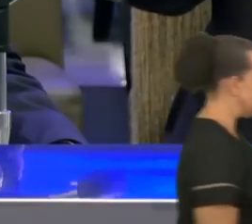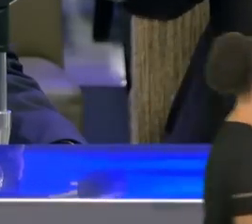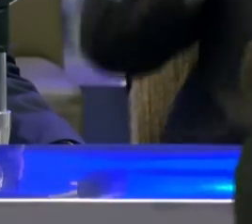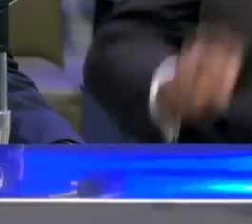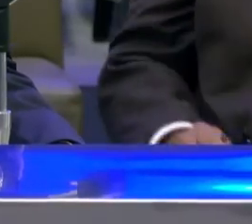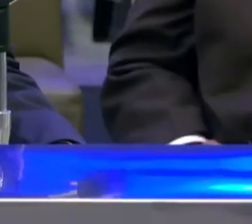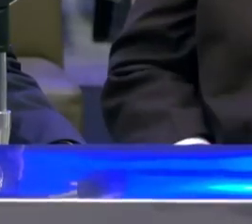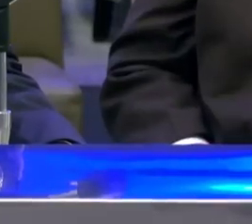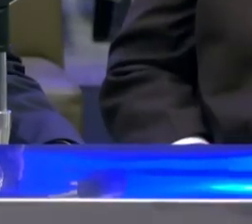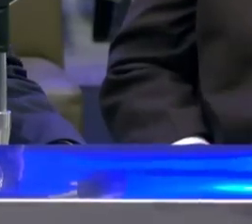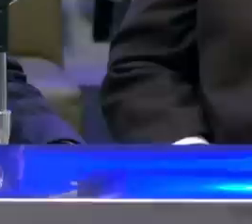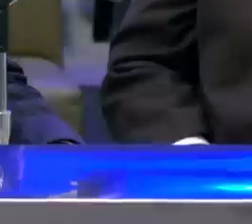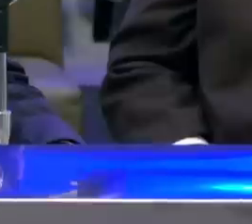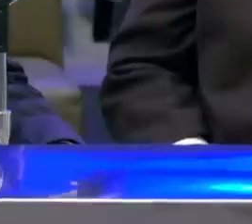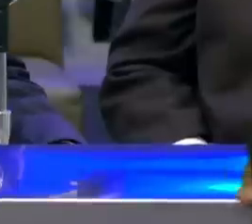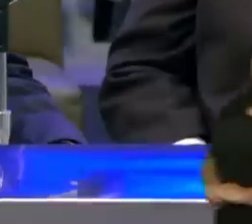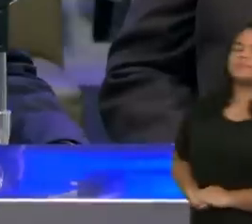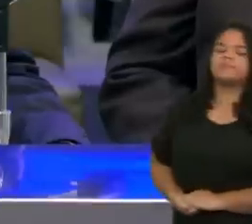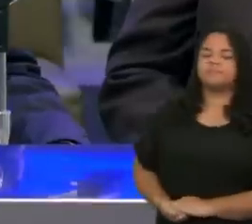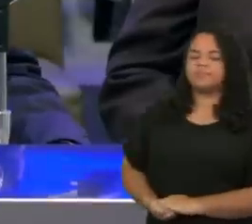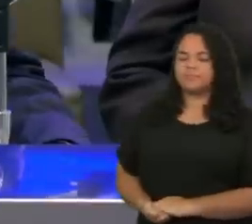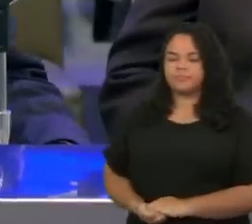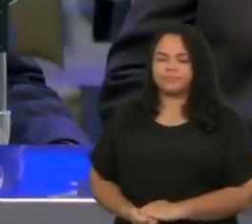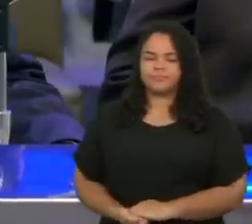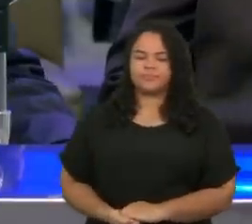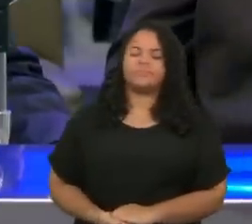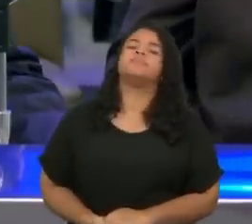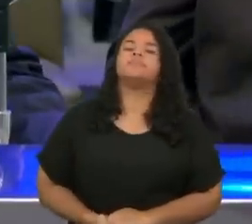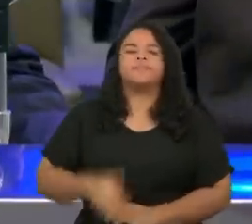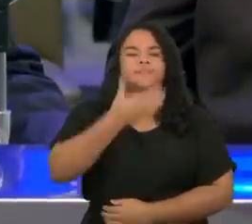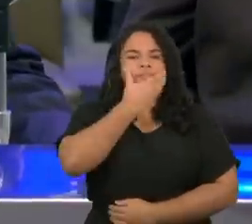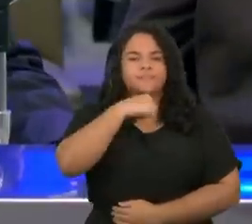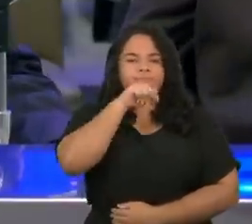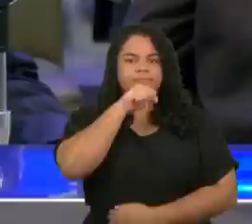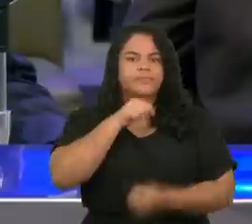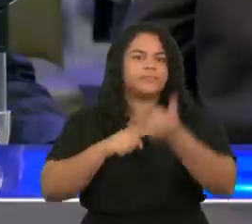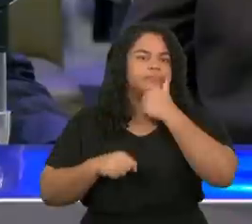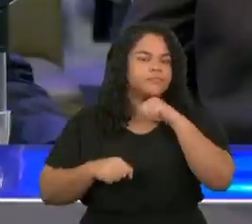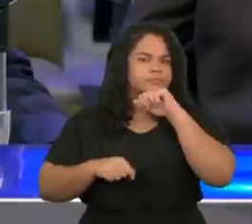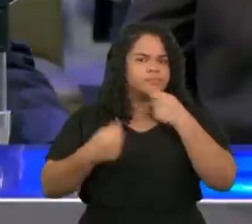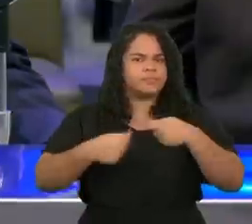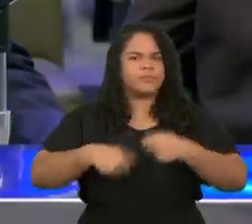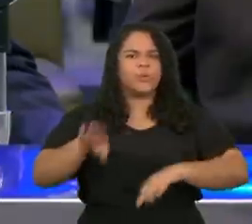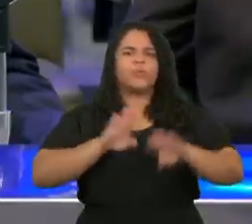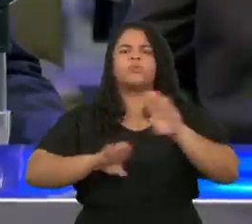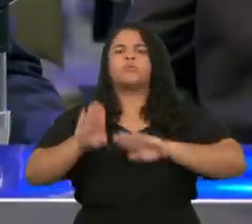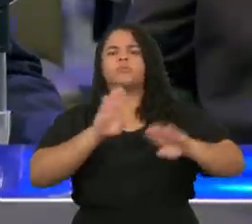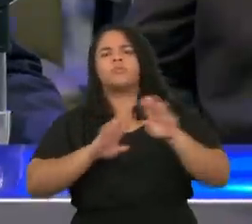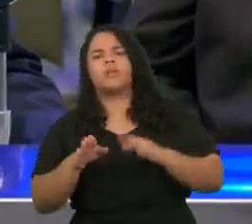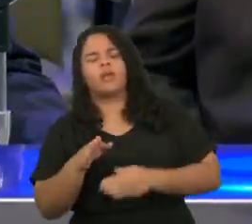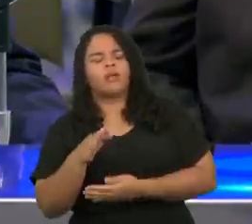andando quem são seus amigos aonde vão e onde estes levam seus